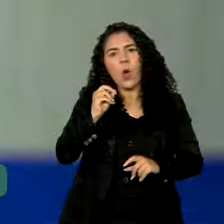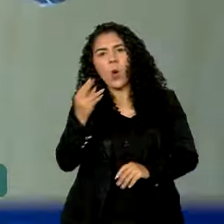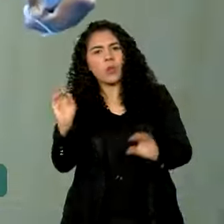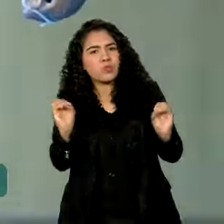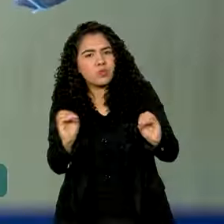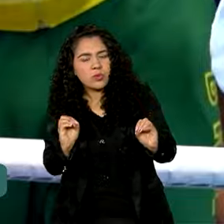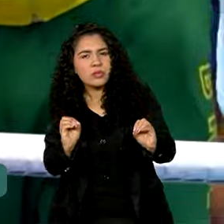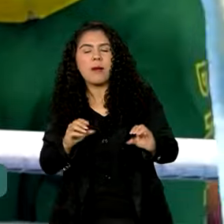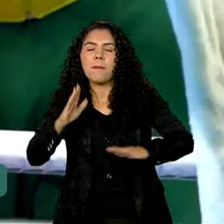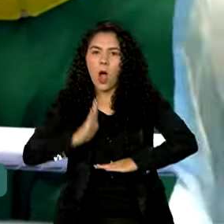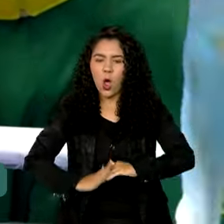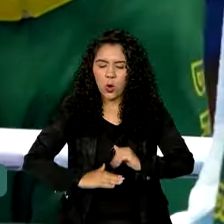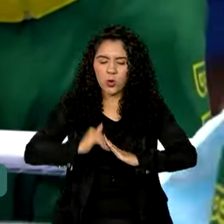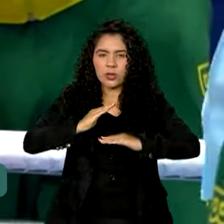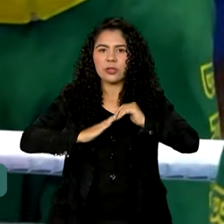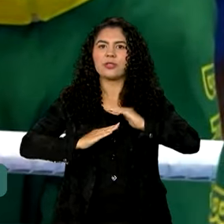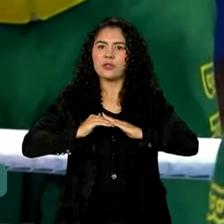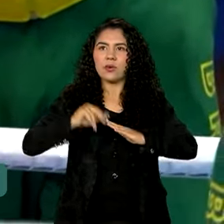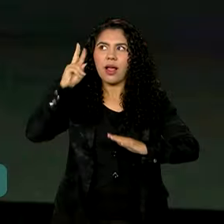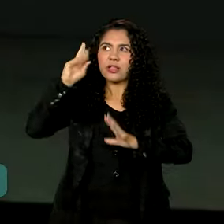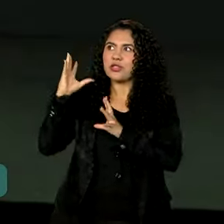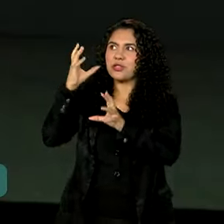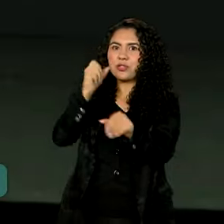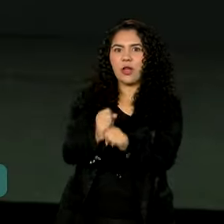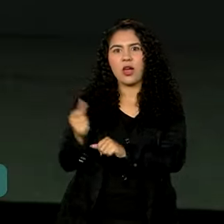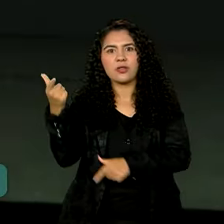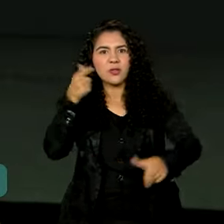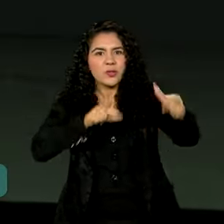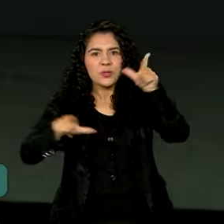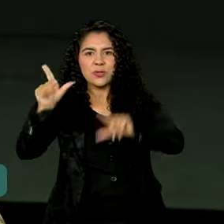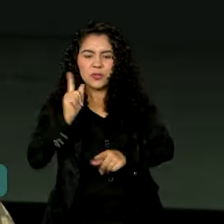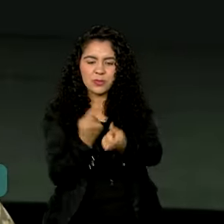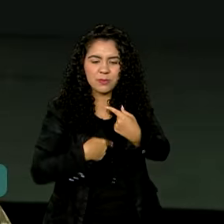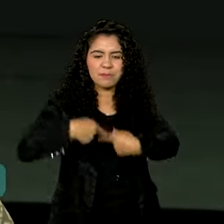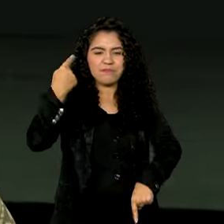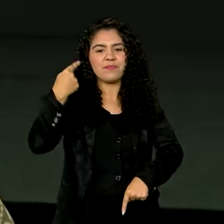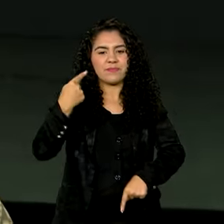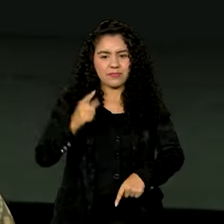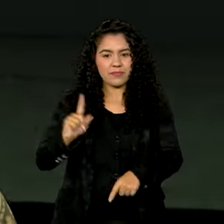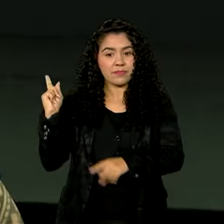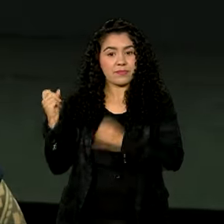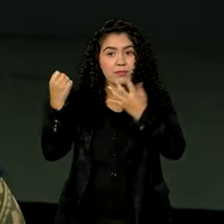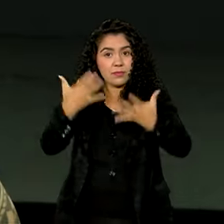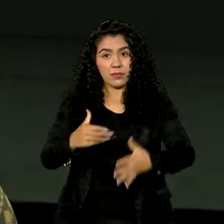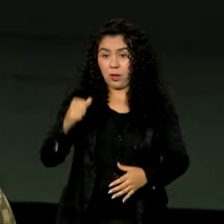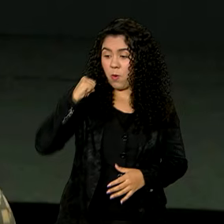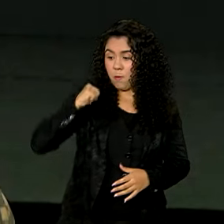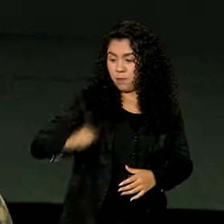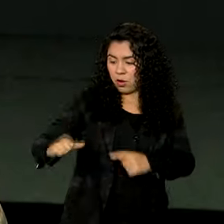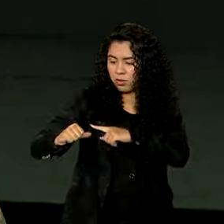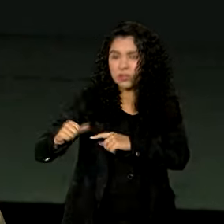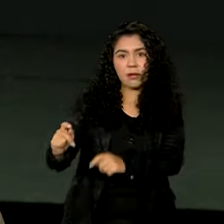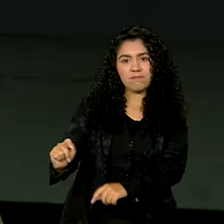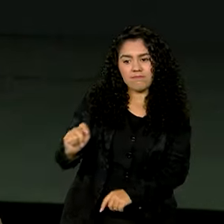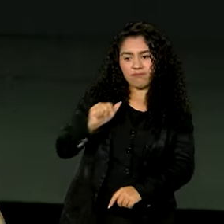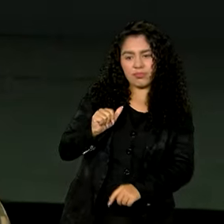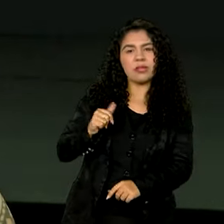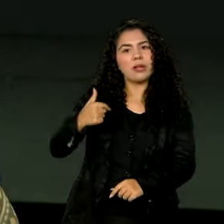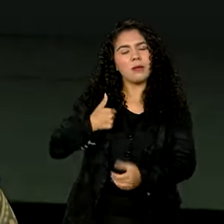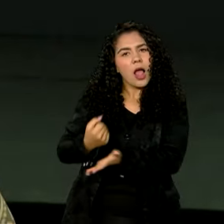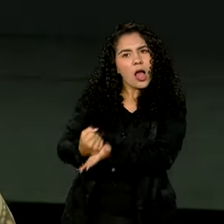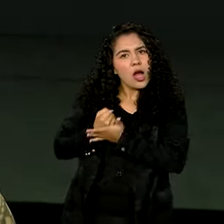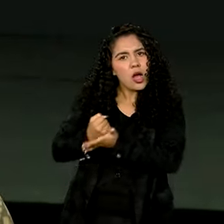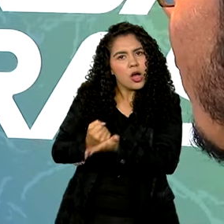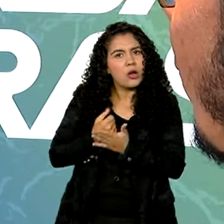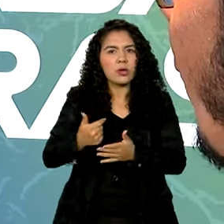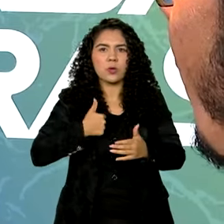própria história de superação e conquistas. O Bolsa Atleta tem todo o meu apoio, me deu todo esse suporte. Eu pude investir